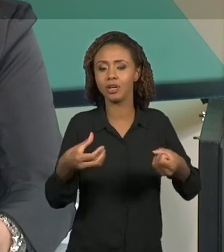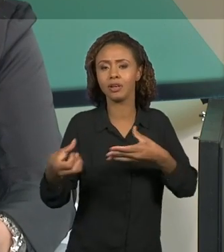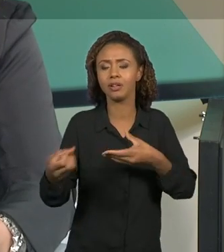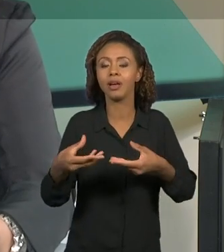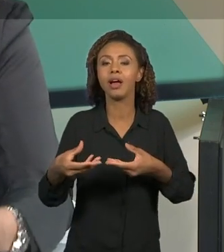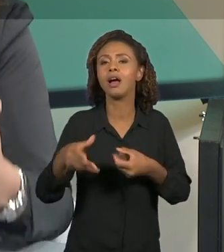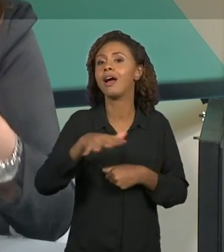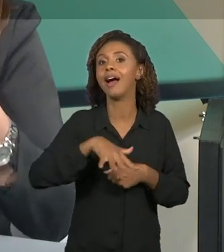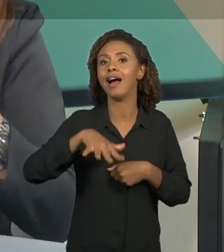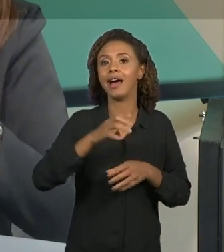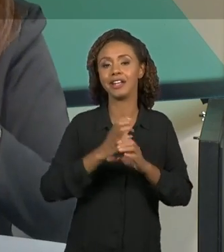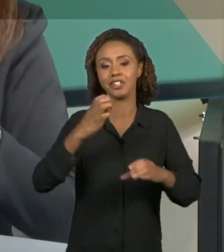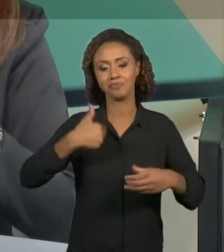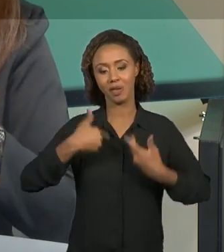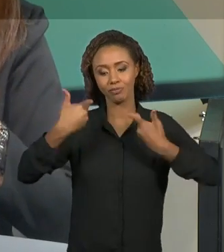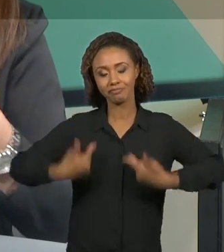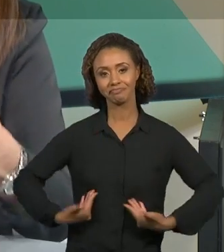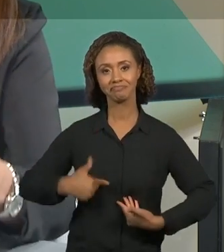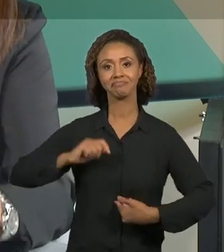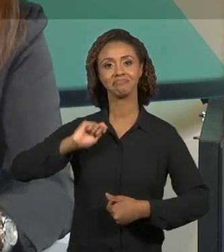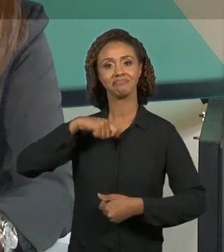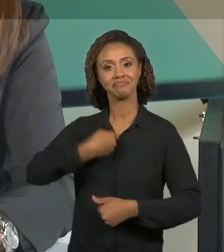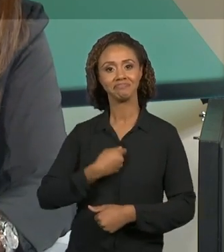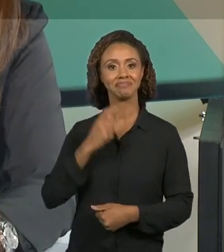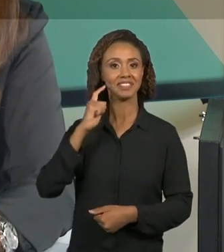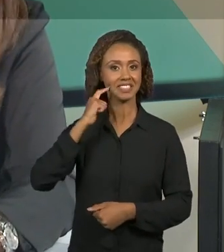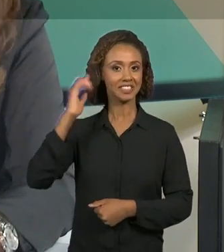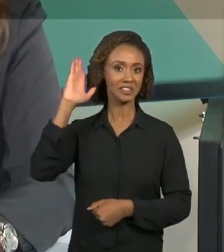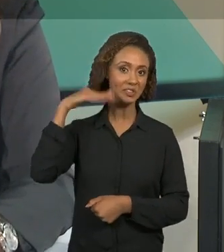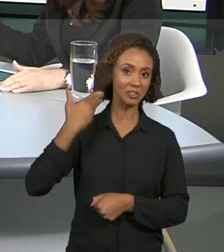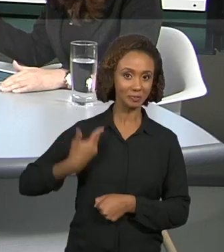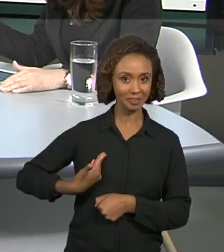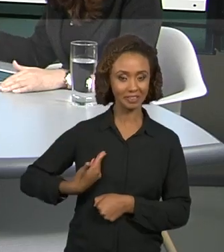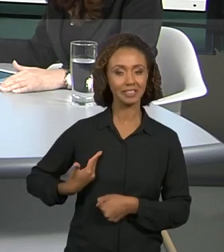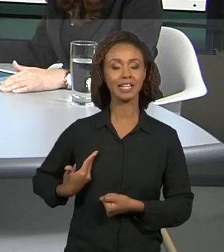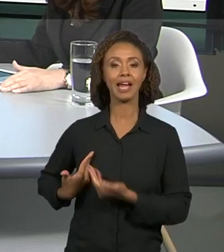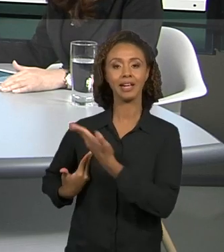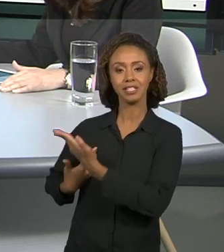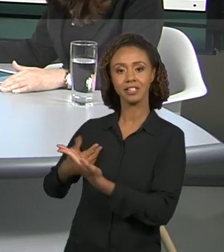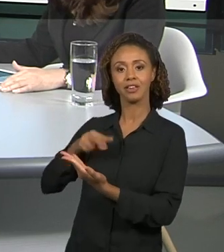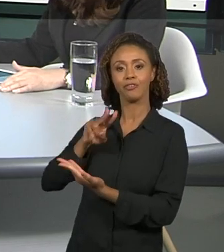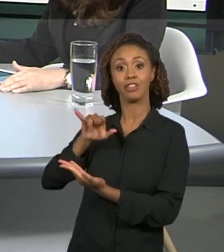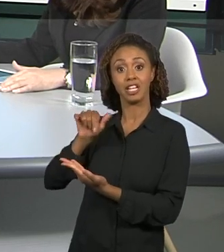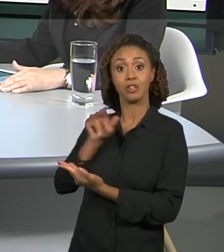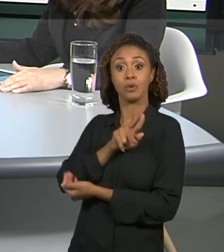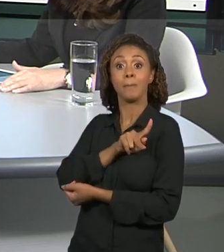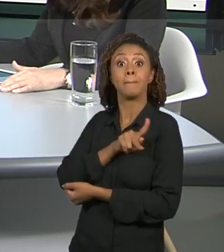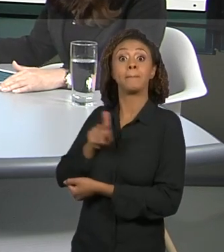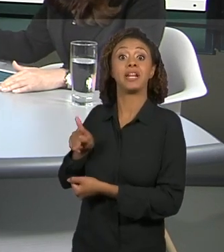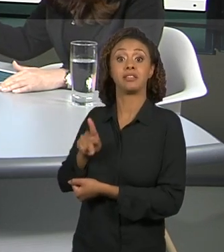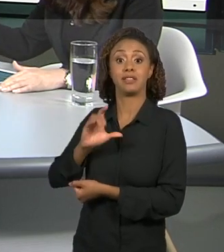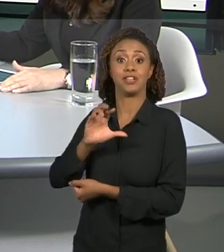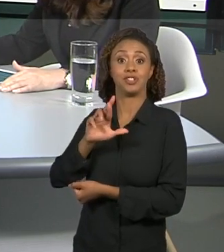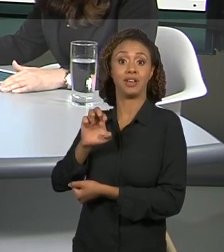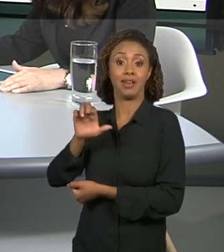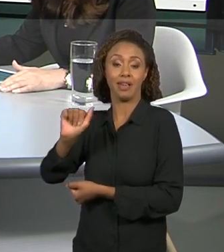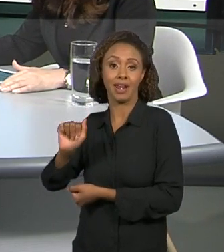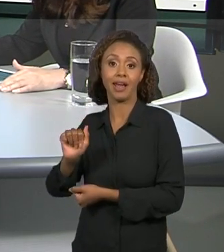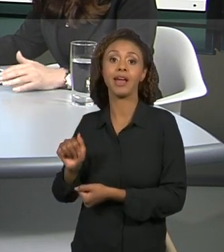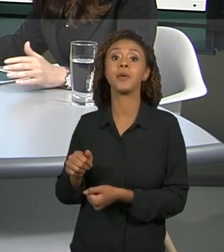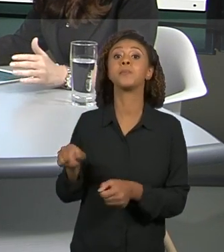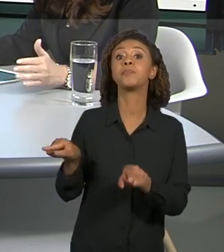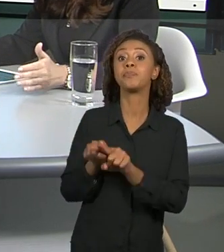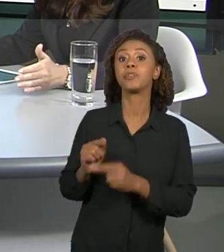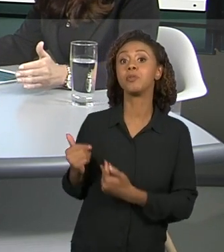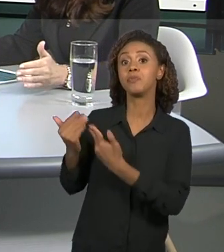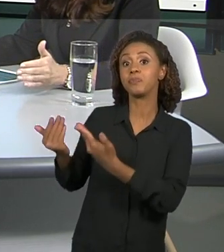engenharias então eu professora simone teles estou aqui conversando com vocês eu tenho vinícius marquesi que é o presidente do crea e tem o professor